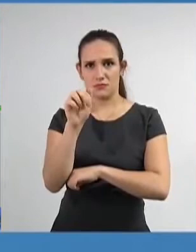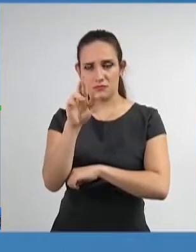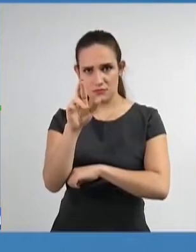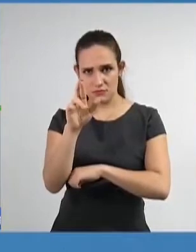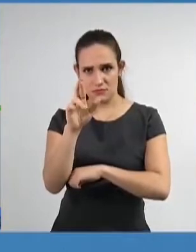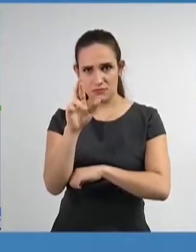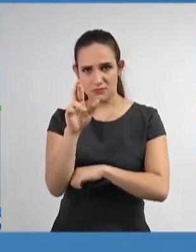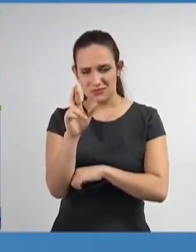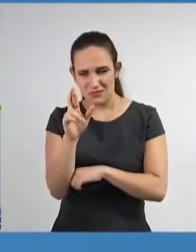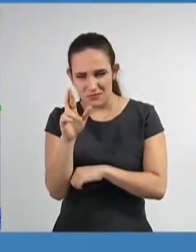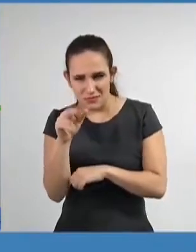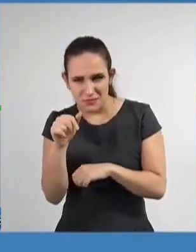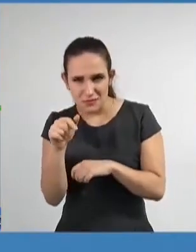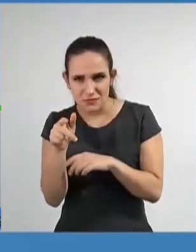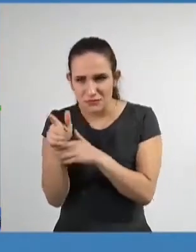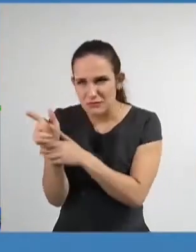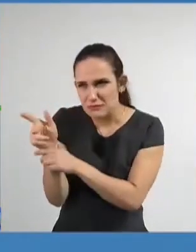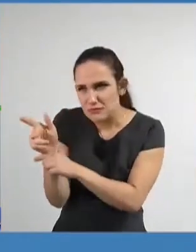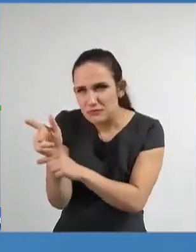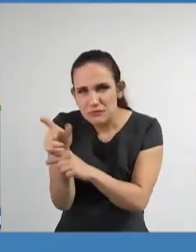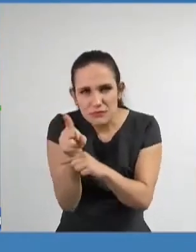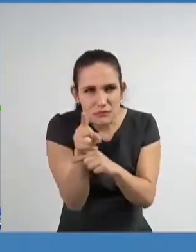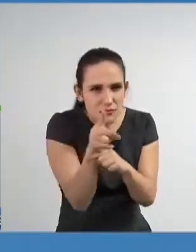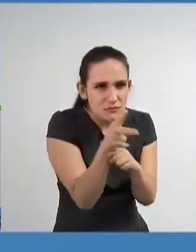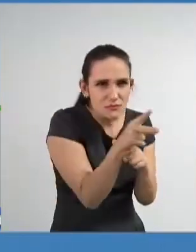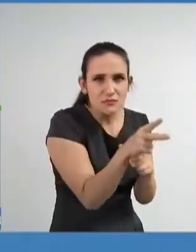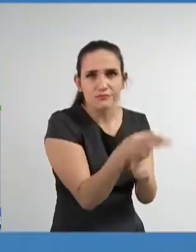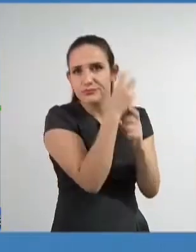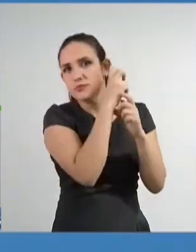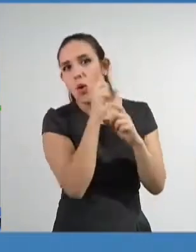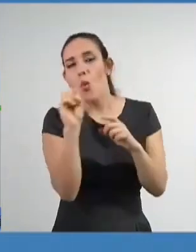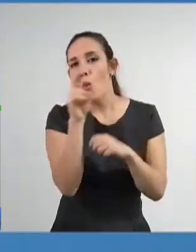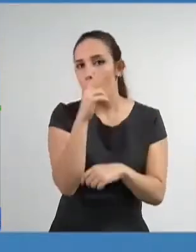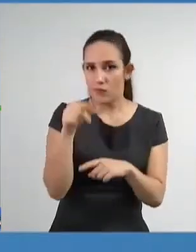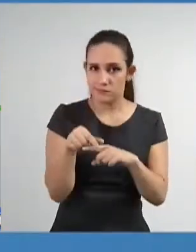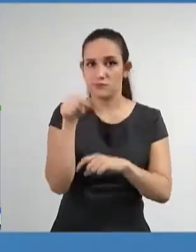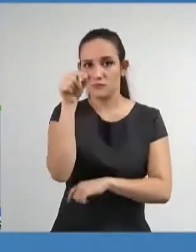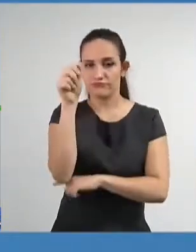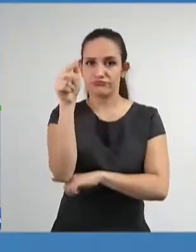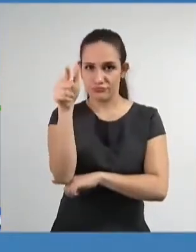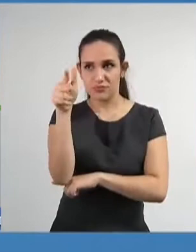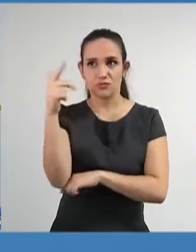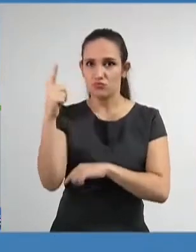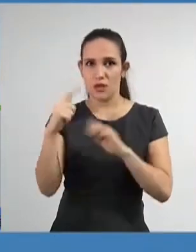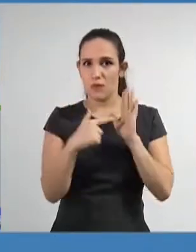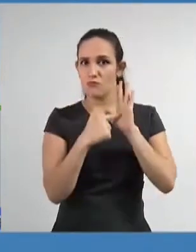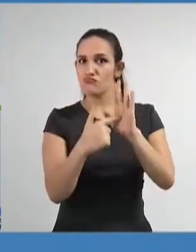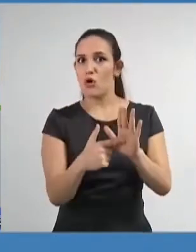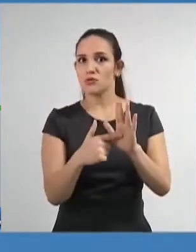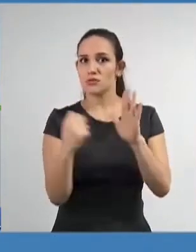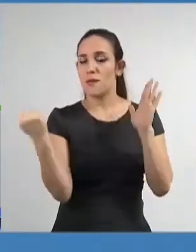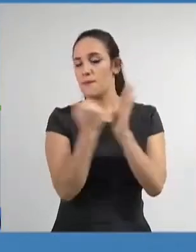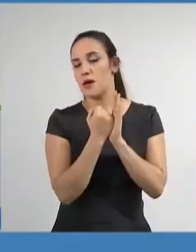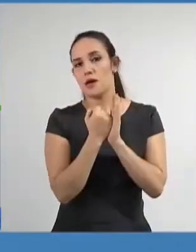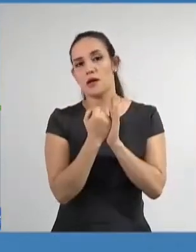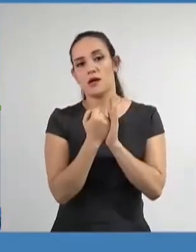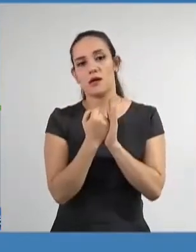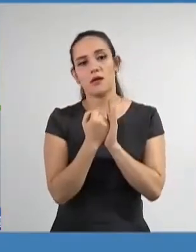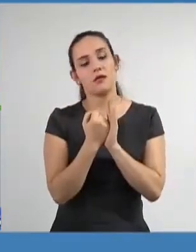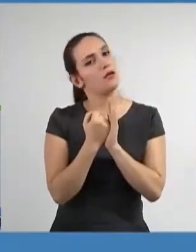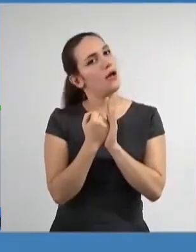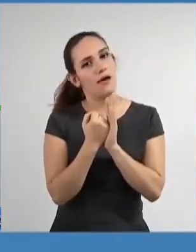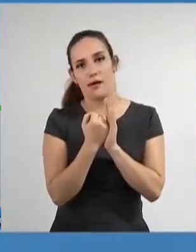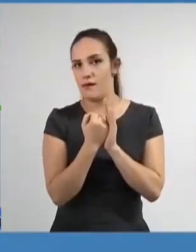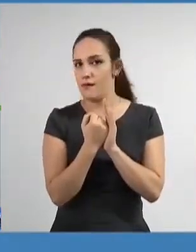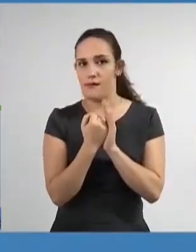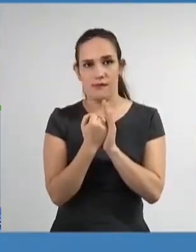que é pegadinha, esse, eu acho que essa casa, e nós temos que nos manifestar totalmente contra. Agora, aquela lombada